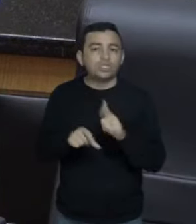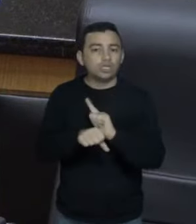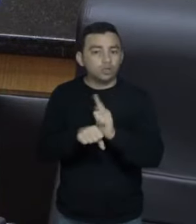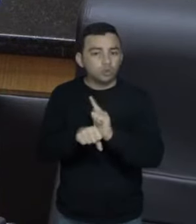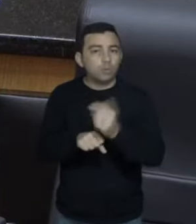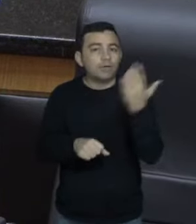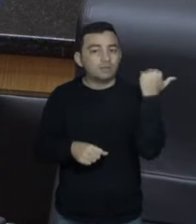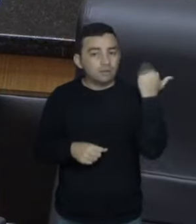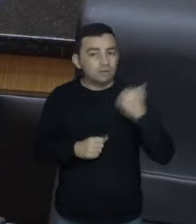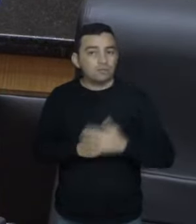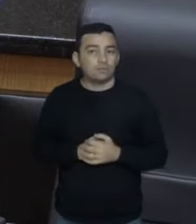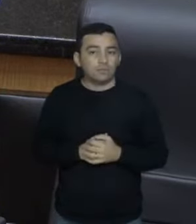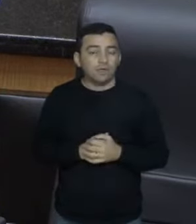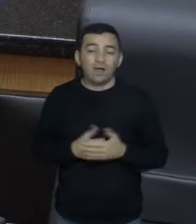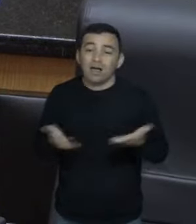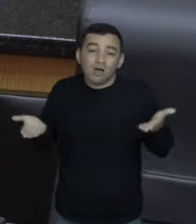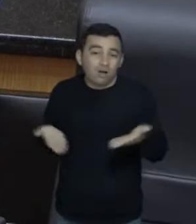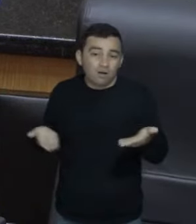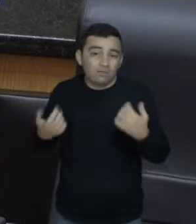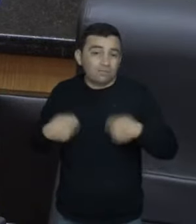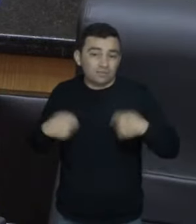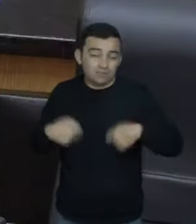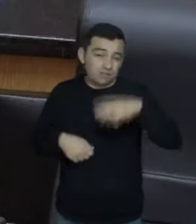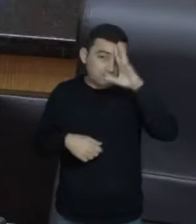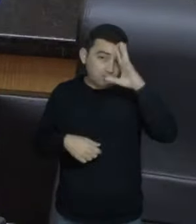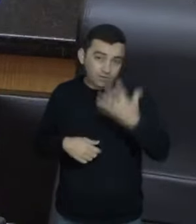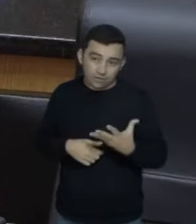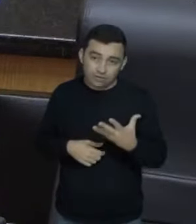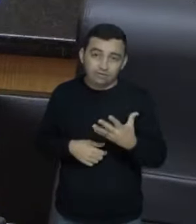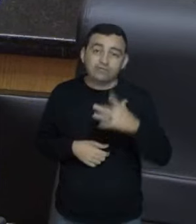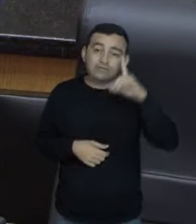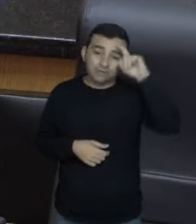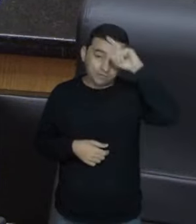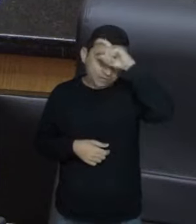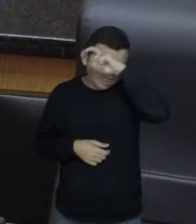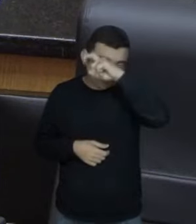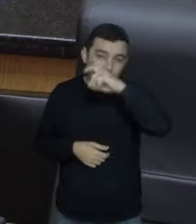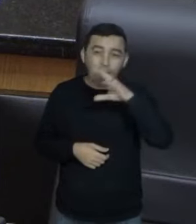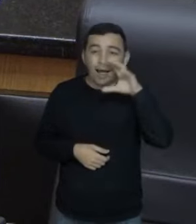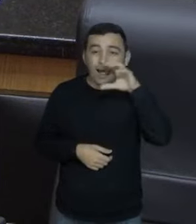anteriores e que é preciso resolver agora claro que vai ser difícil